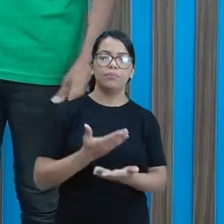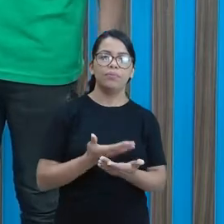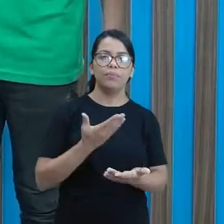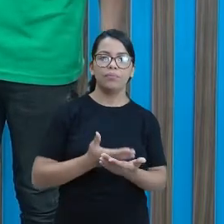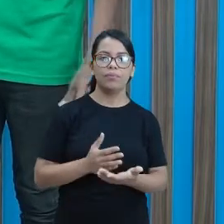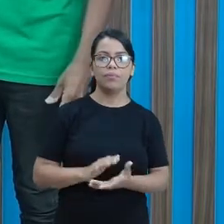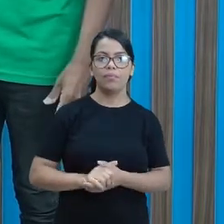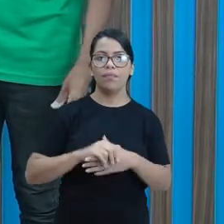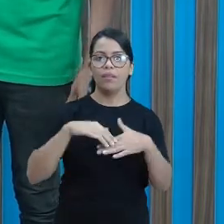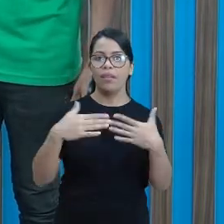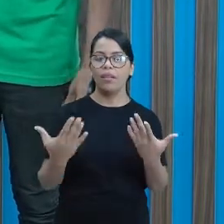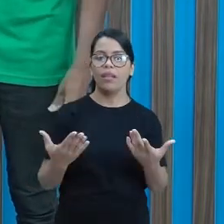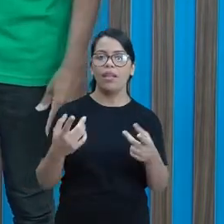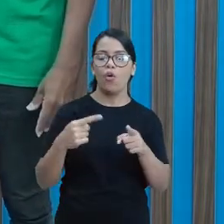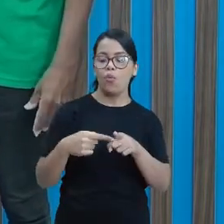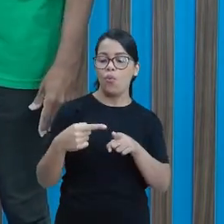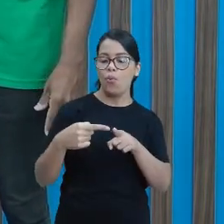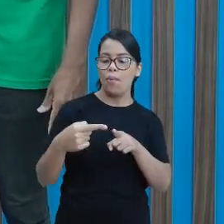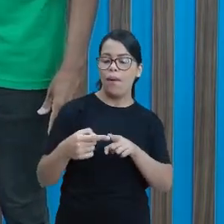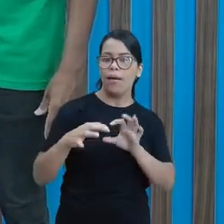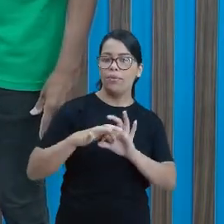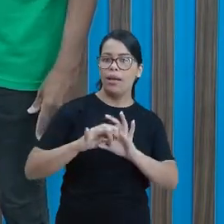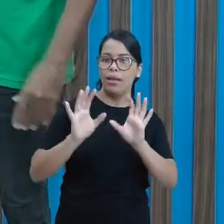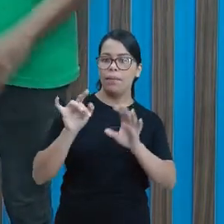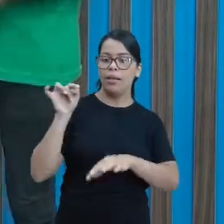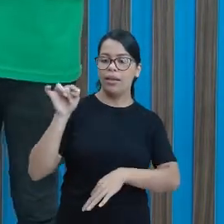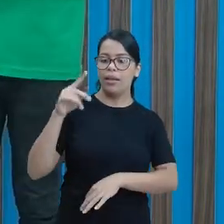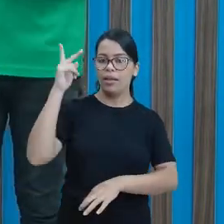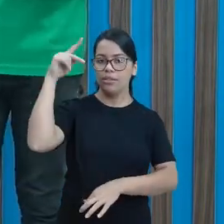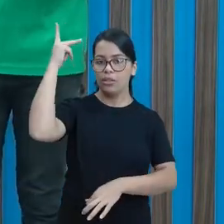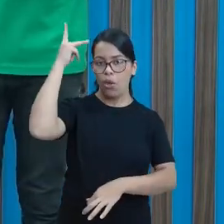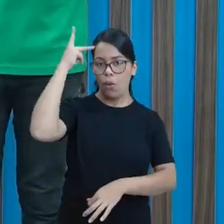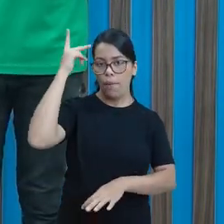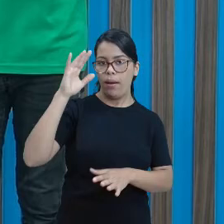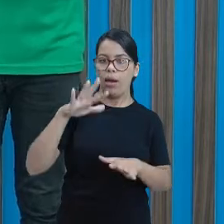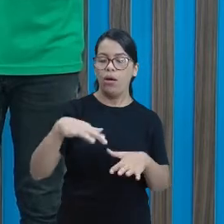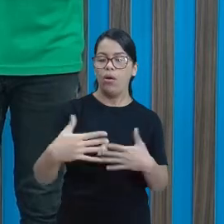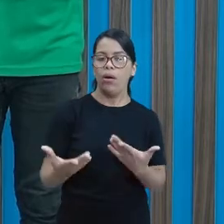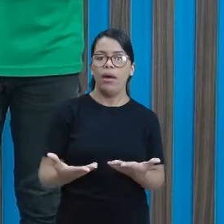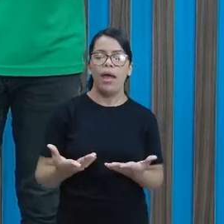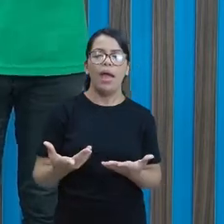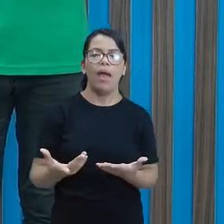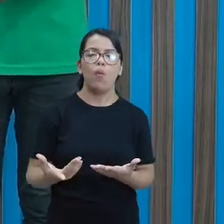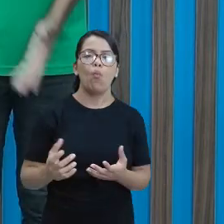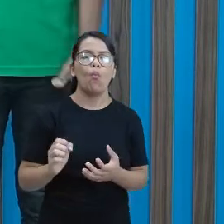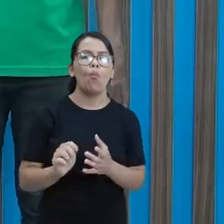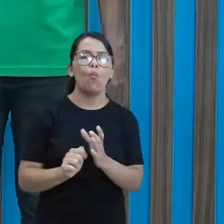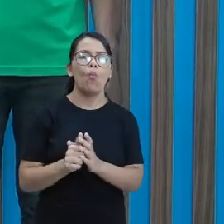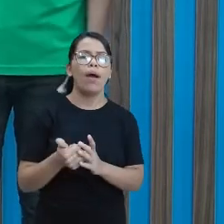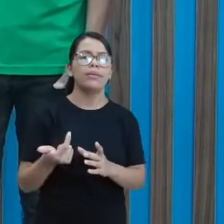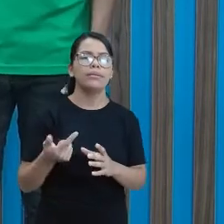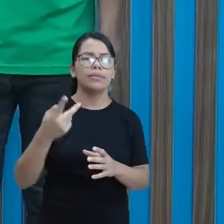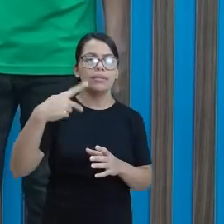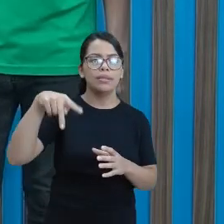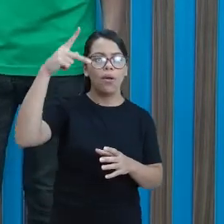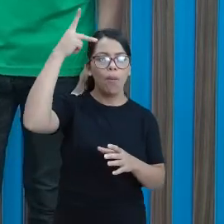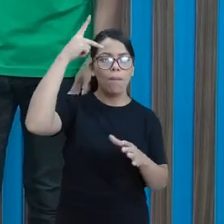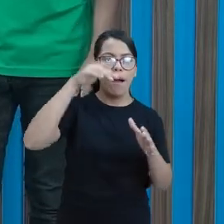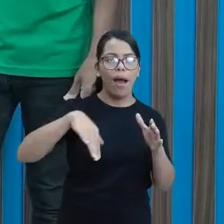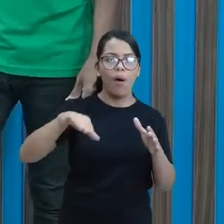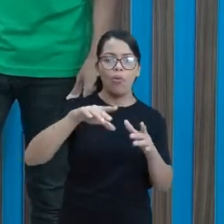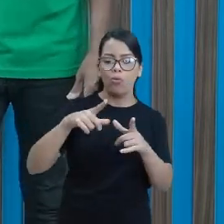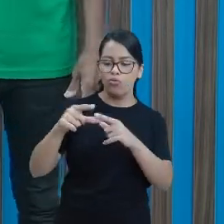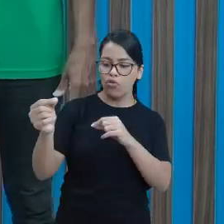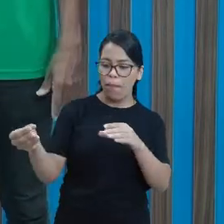lá da Liberdade, no Japão, aqui é um bairro lá, que praticamente é um bairro do Japão, dentro de São Paulo. Então, para finalizar aqui,